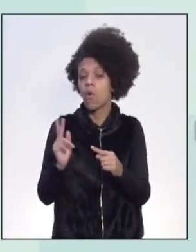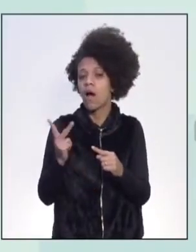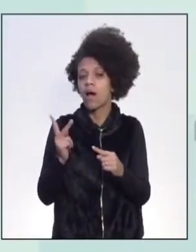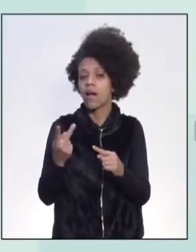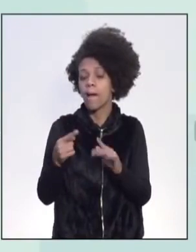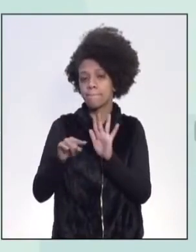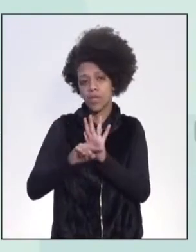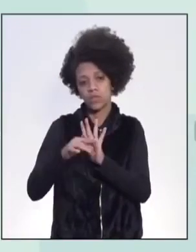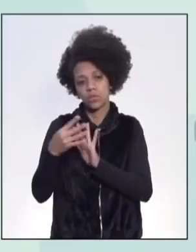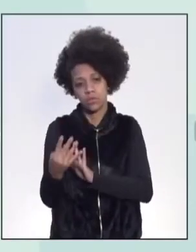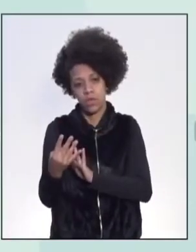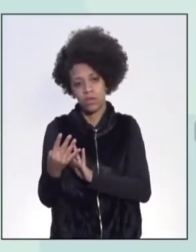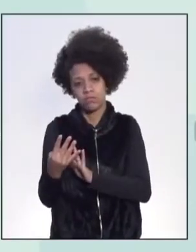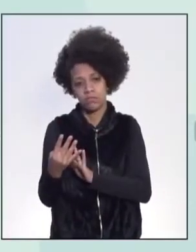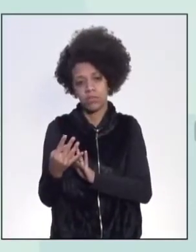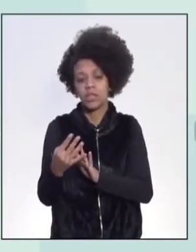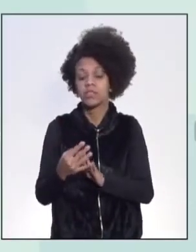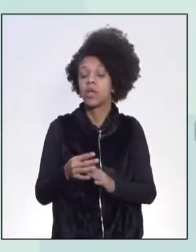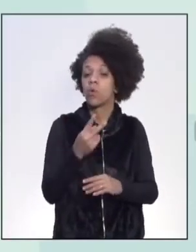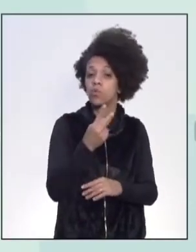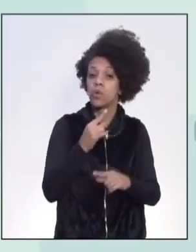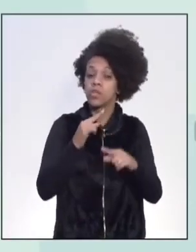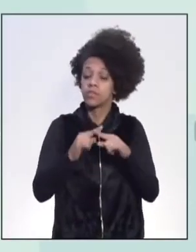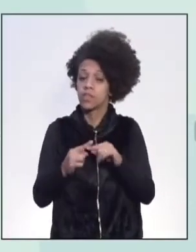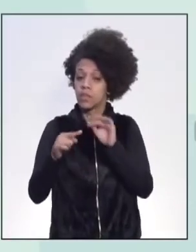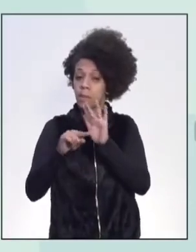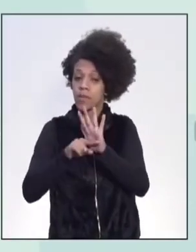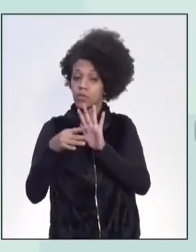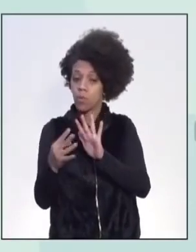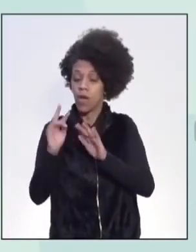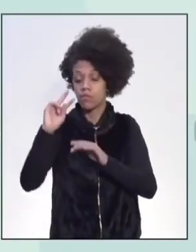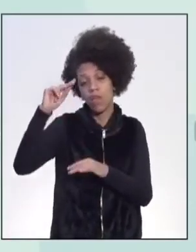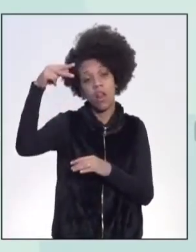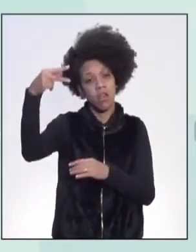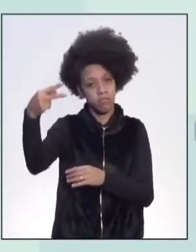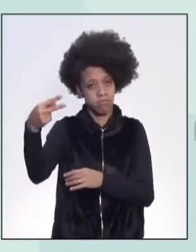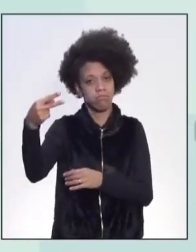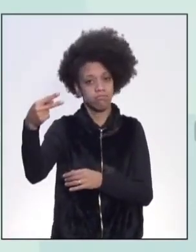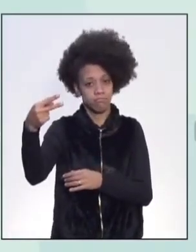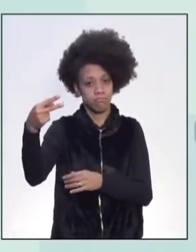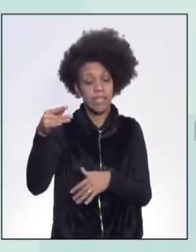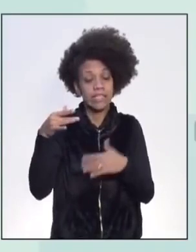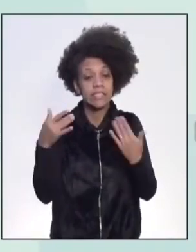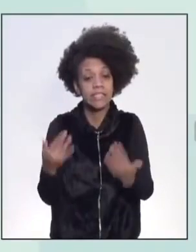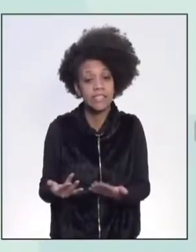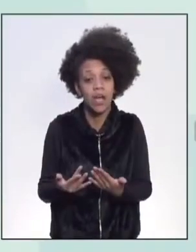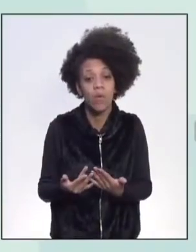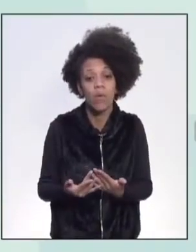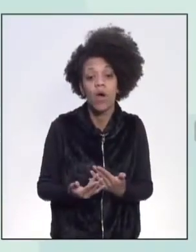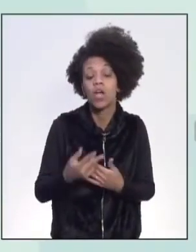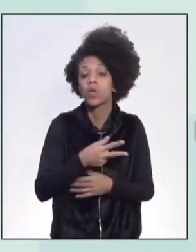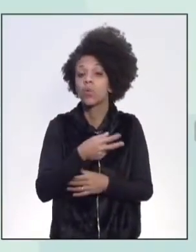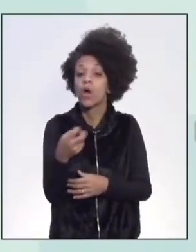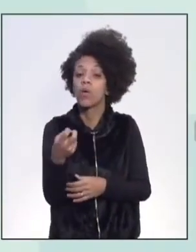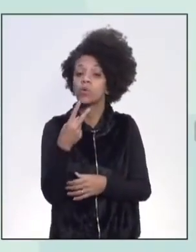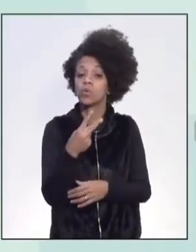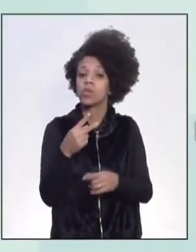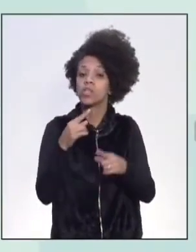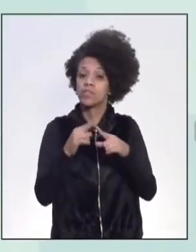4. Como ele é negativo, eu vou colocar entre parênteses, elevado ao quadrado. Então, vai ser 2